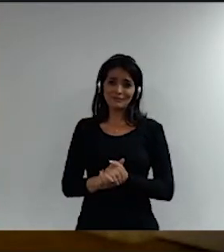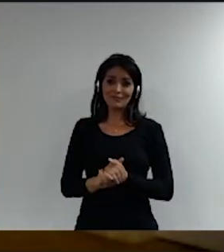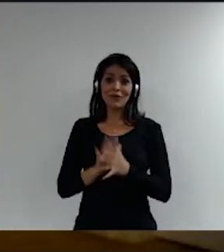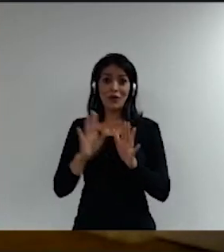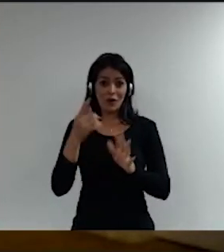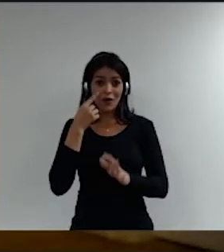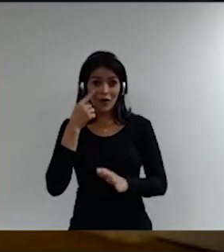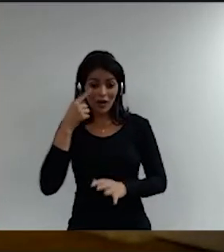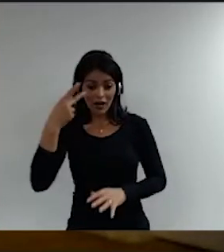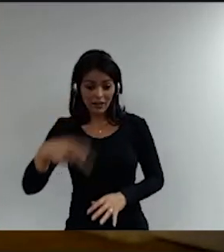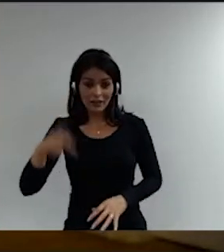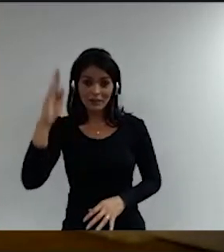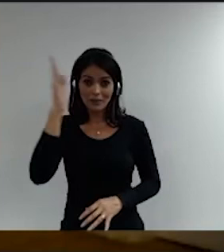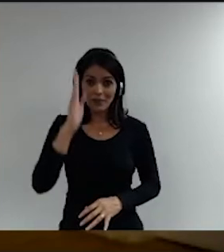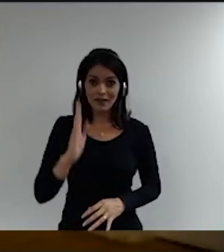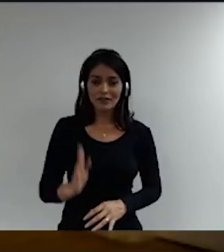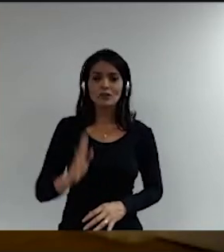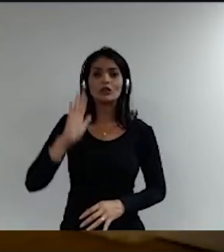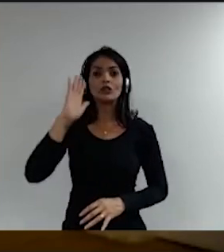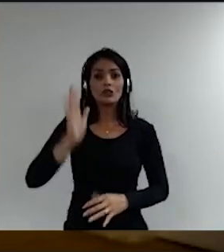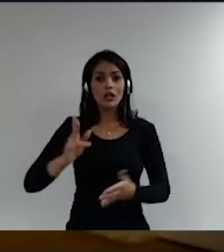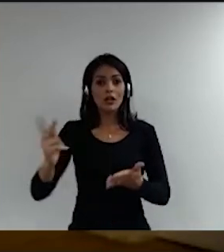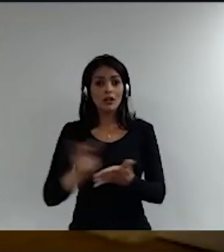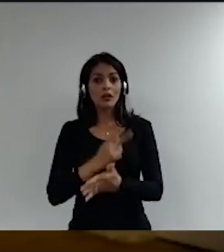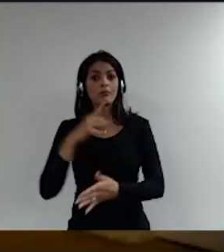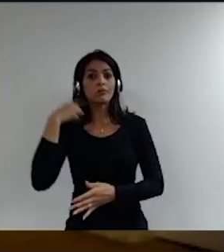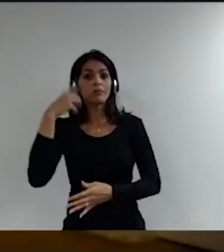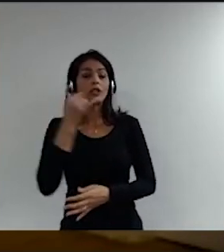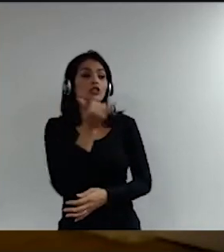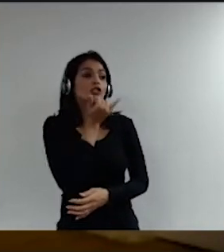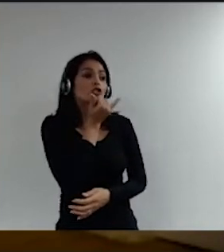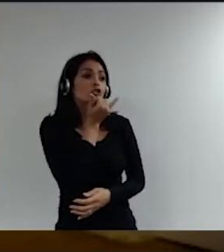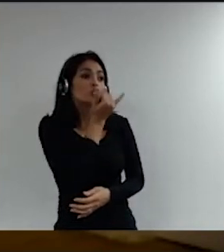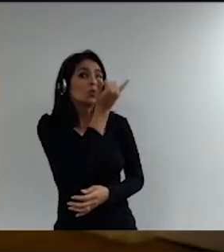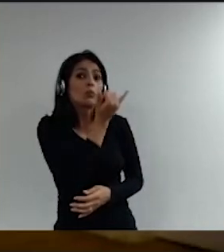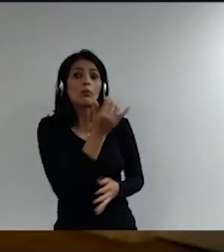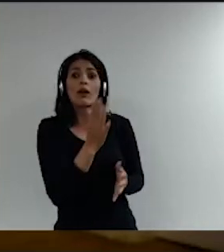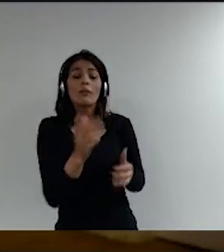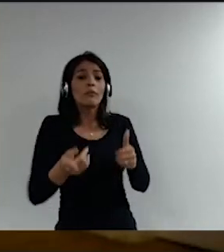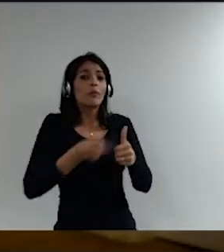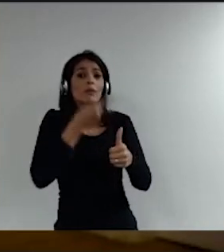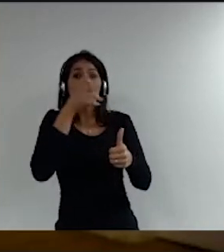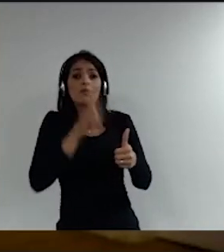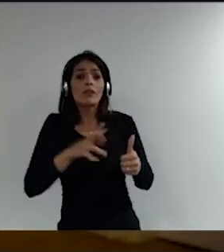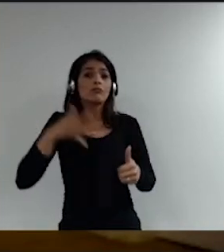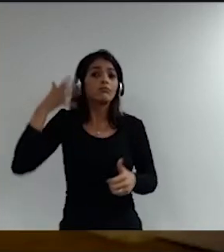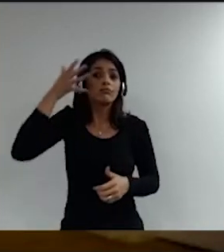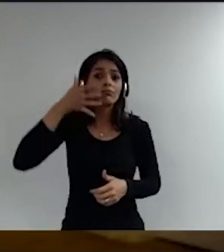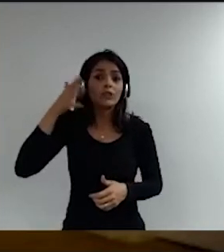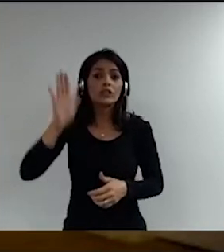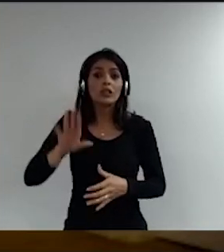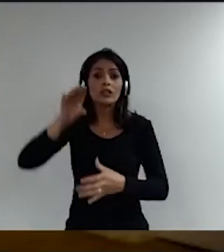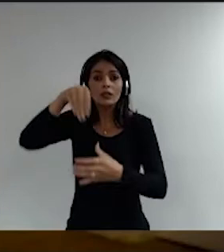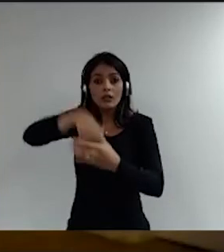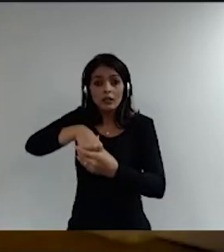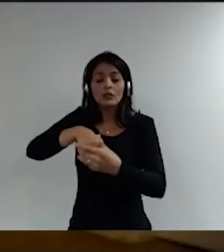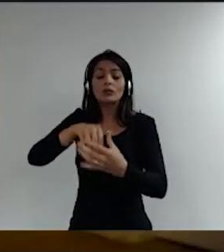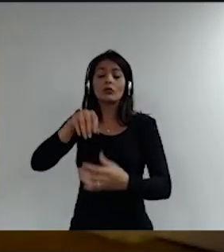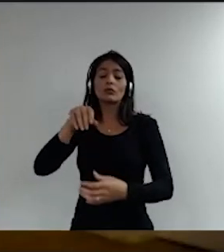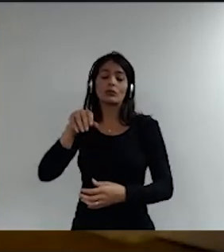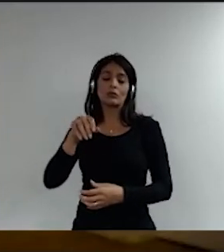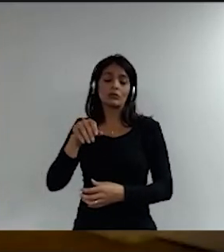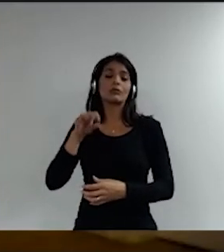Olha bem, no Brasil, já teve caso do advogado pedir desculpa, que era a primeira sustentação dele na vida, já seria no Superior Tribunal de Justiça.